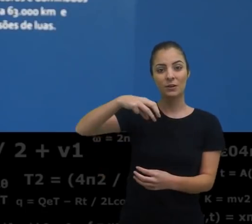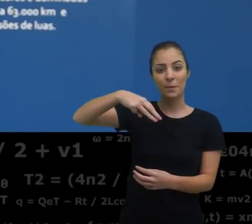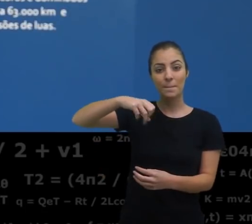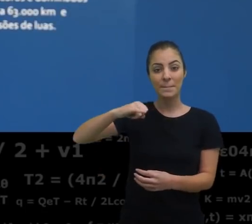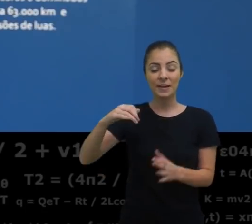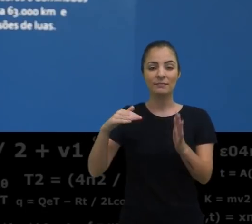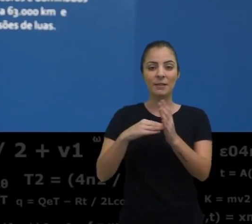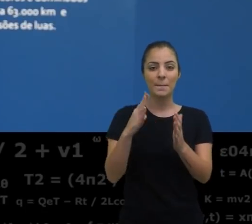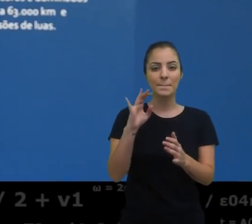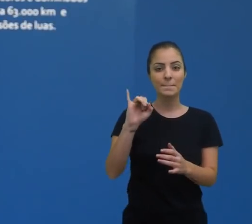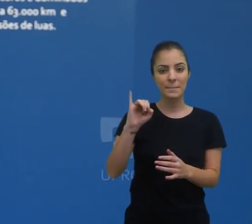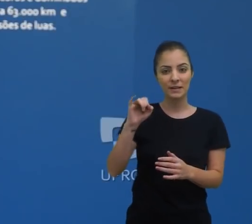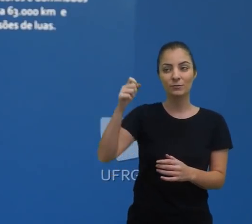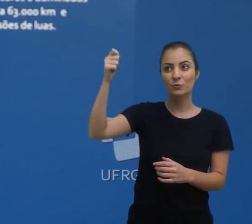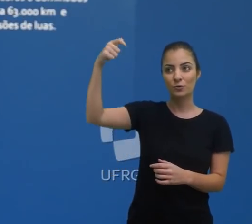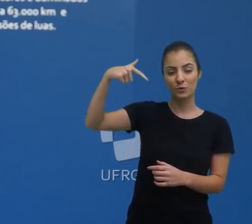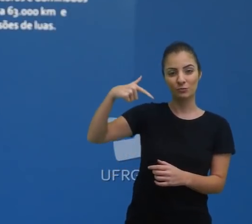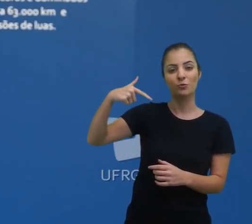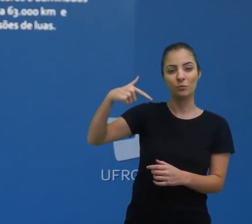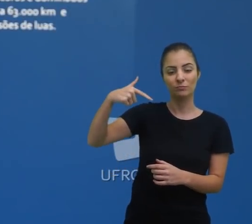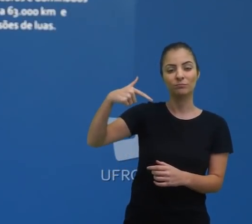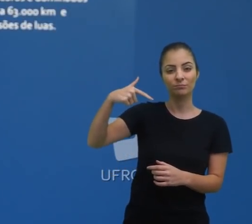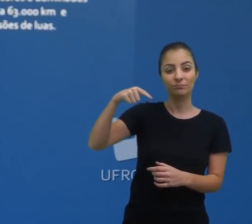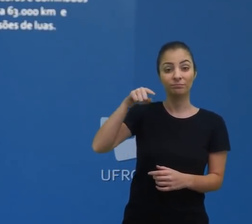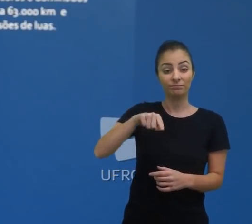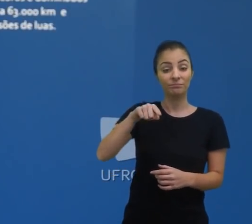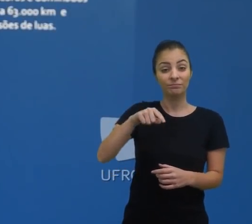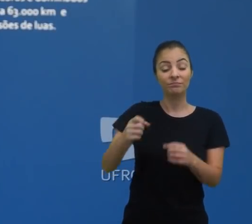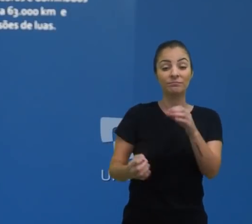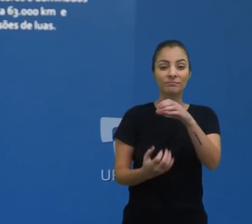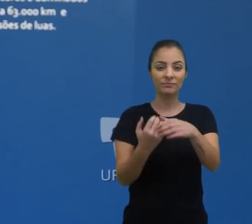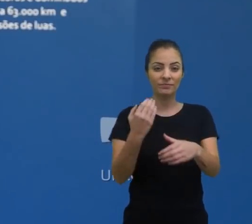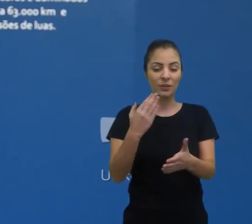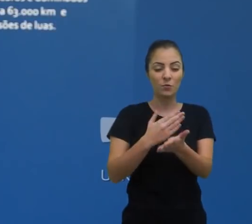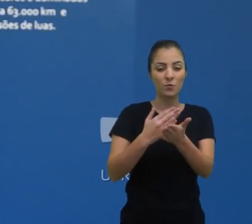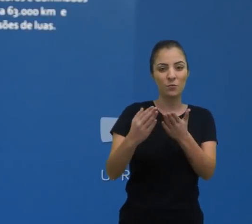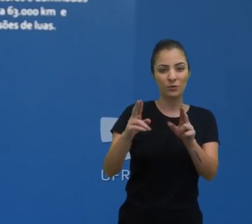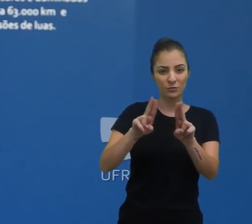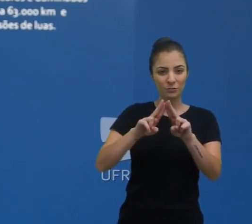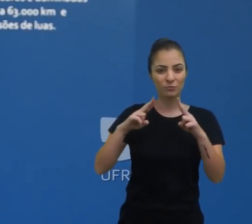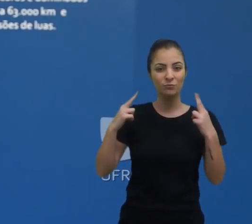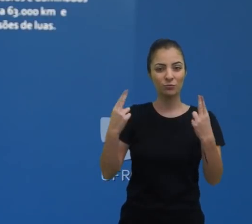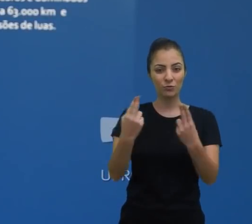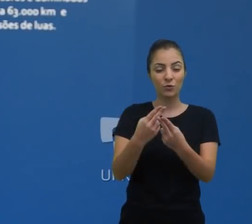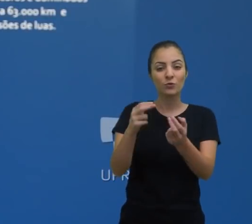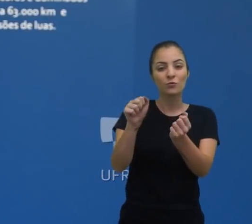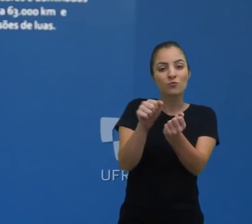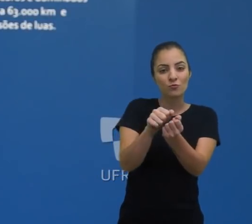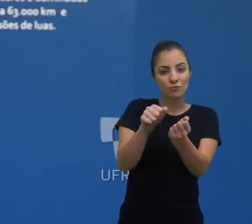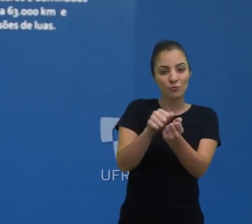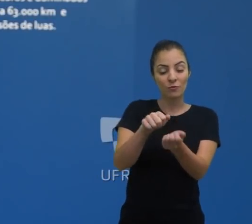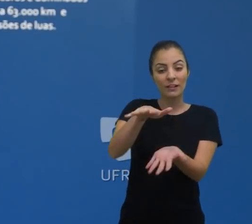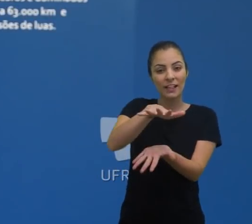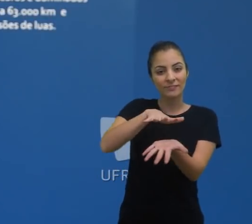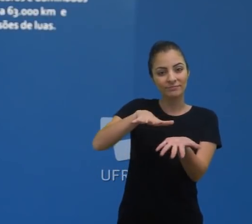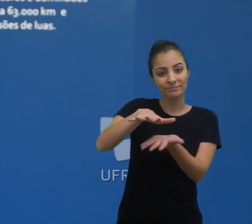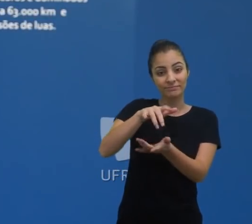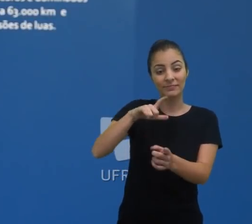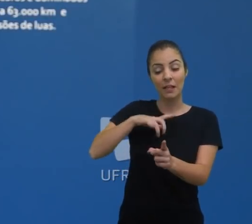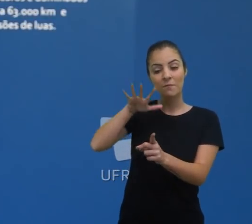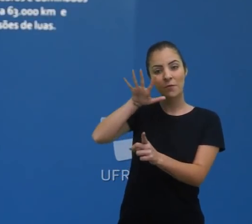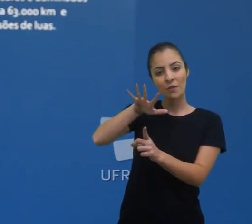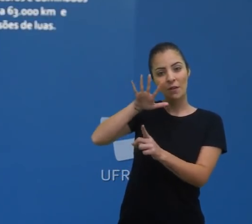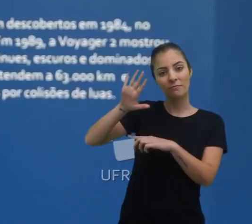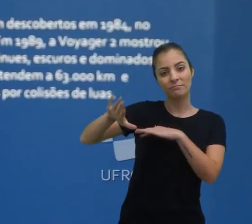Sol. Esses monstros nasceram no início da história do universo, em conjunto com as primeiras galáxias, e desde então têm influenciado a